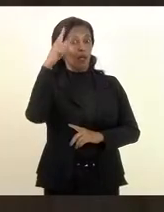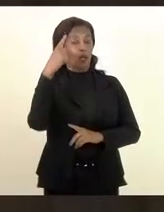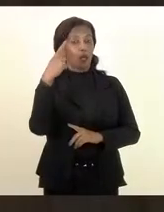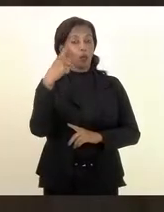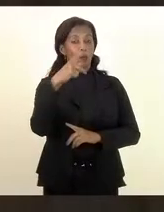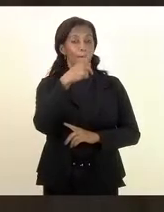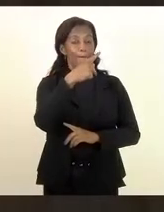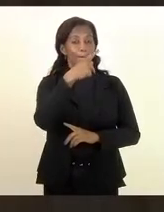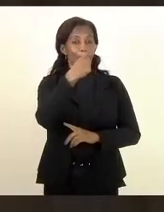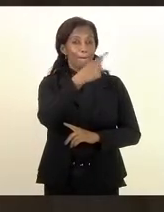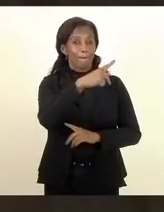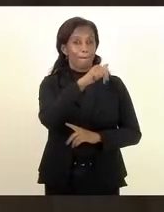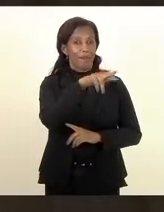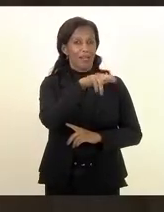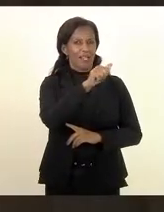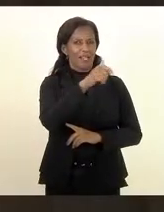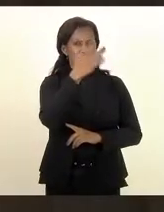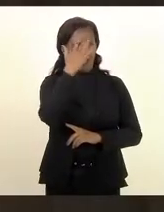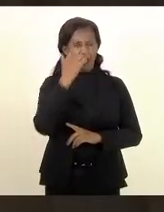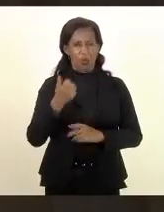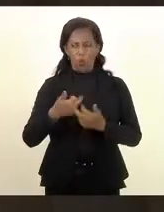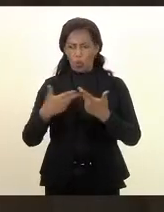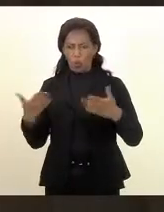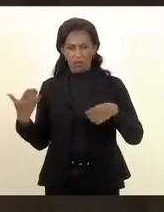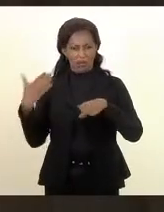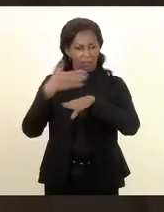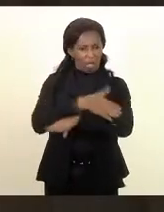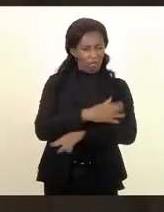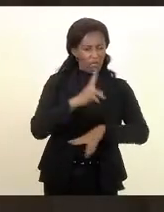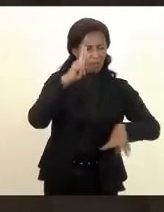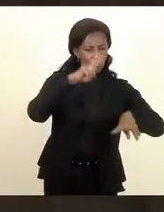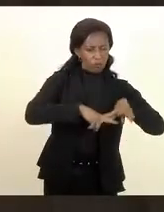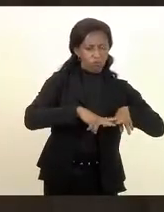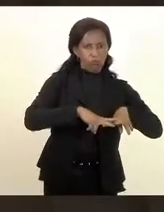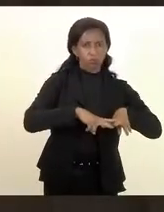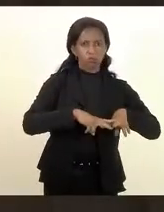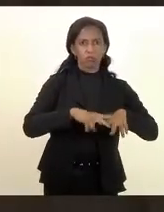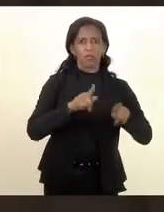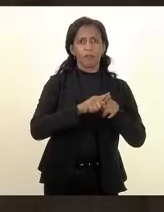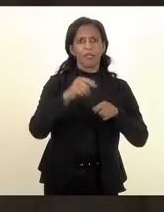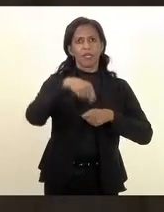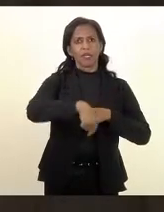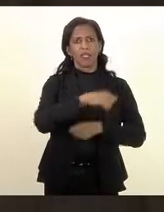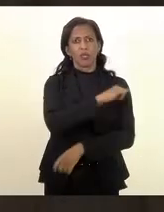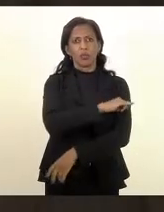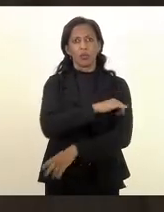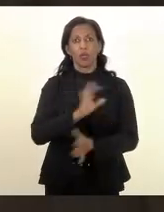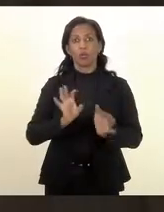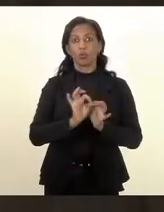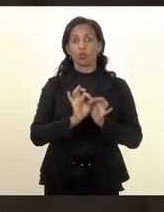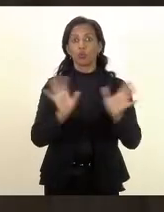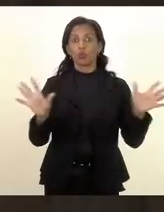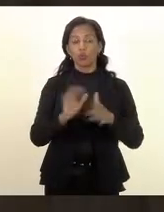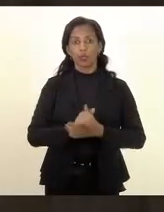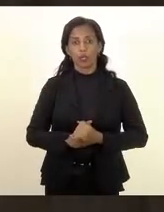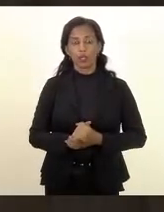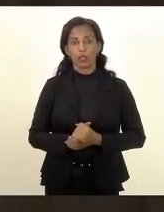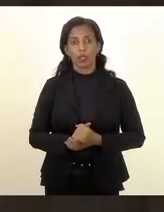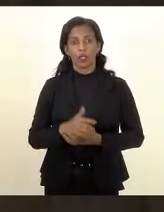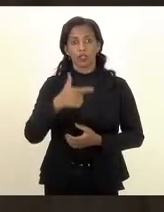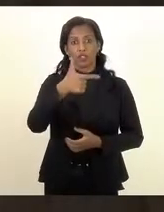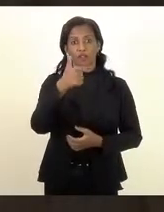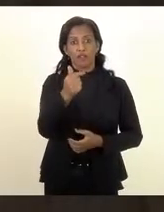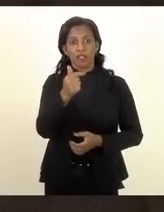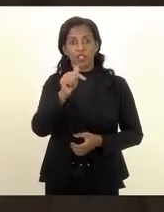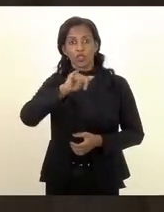a entrada de pessoas e itens proibidos nas unidades prisionais do Rio de Janeiro a soltura irregular em 27